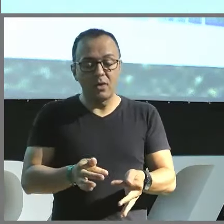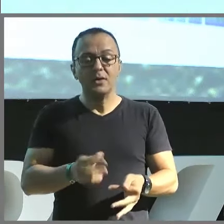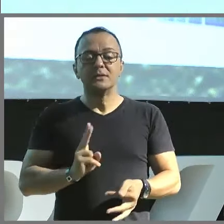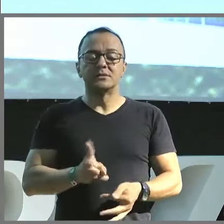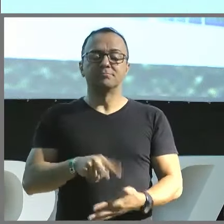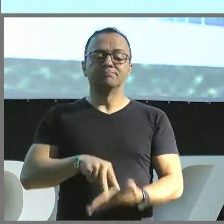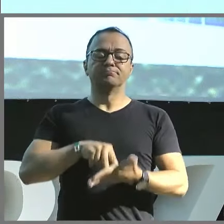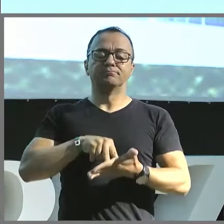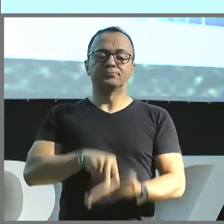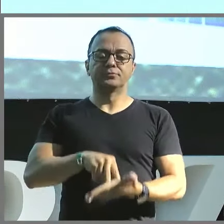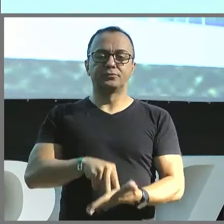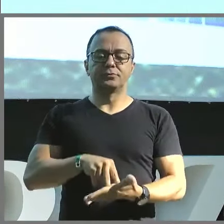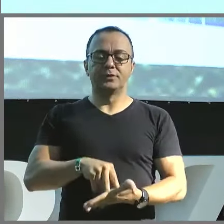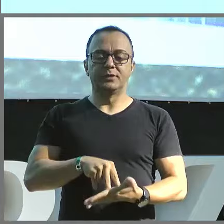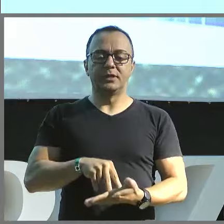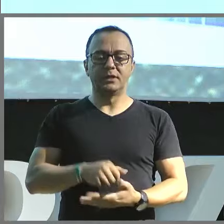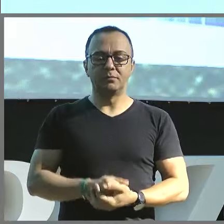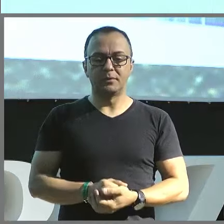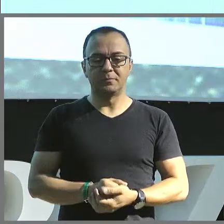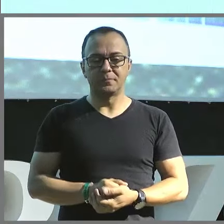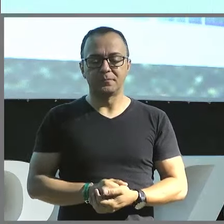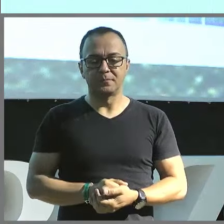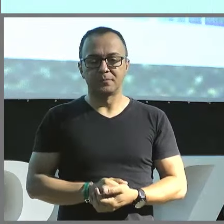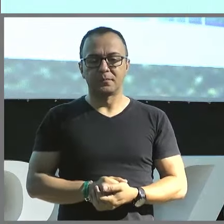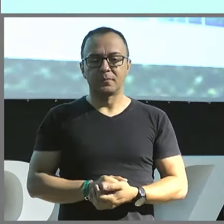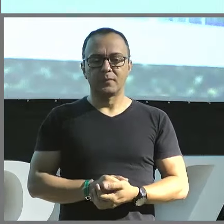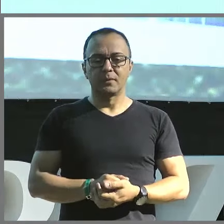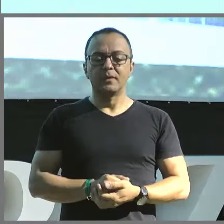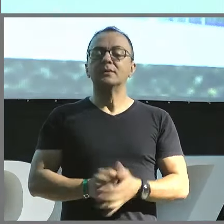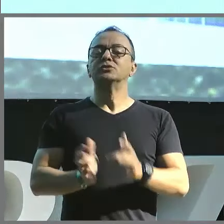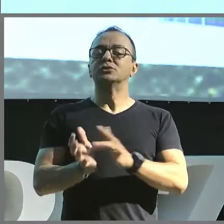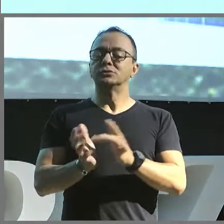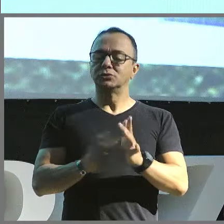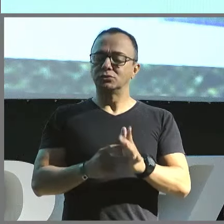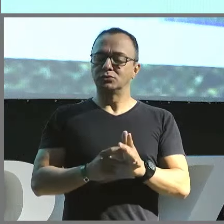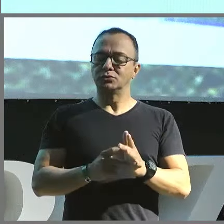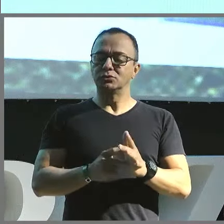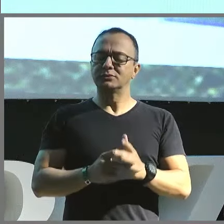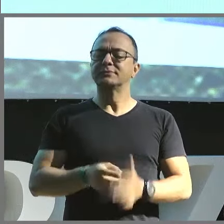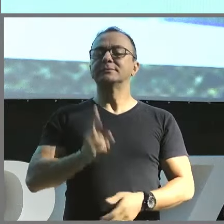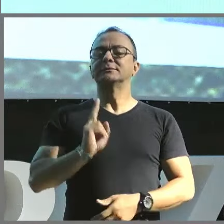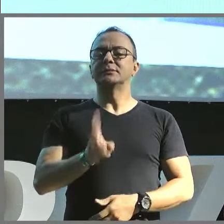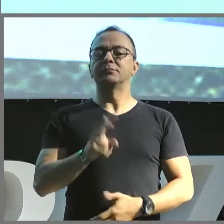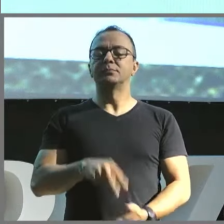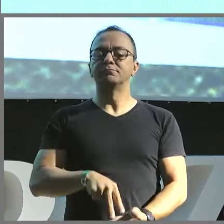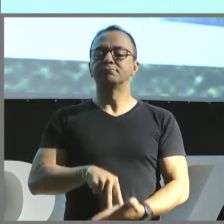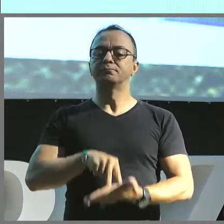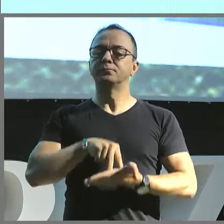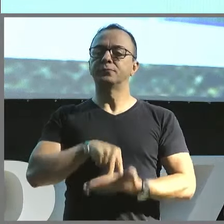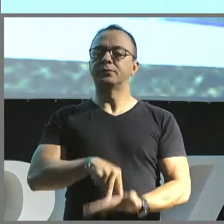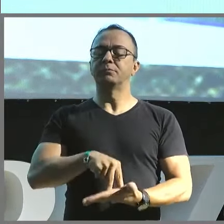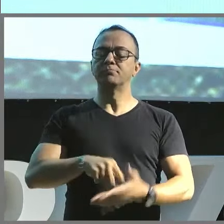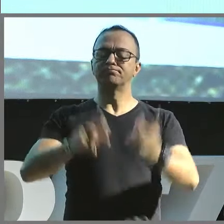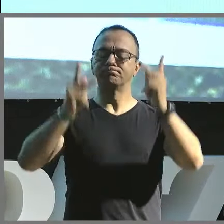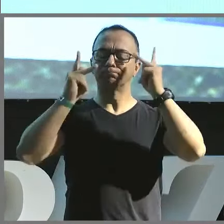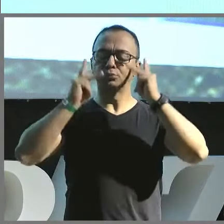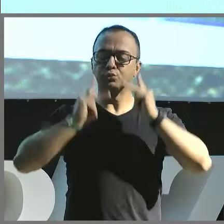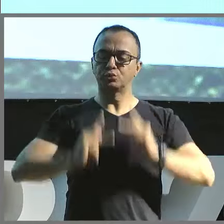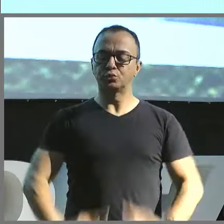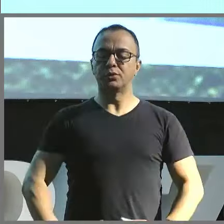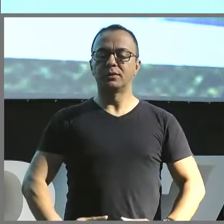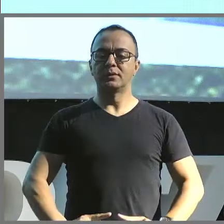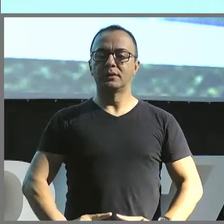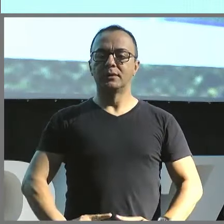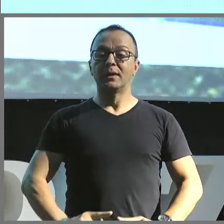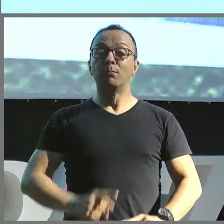no latim, significa manter-se erecto. Jesus manteve-se erecto, para que nós não perdêssemos